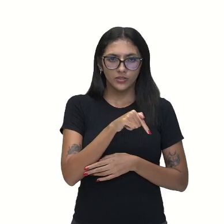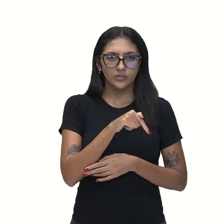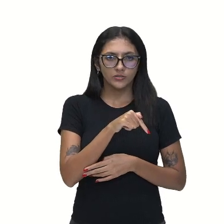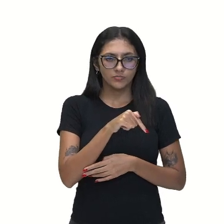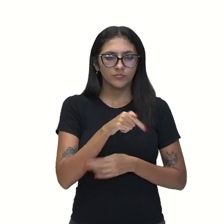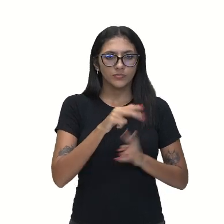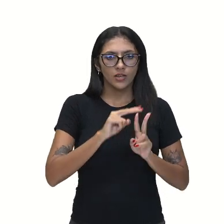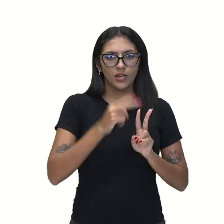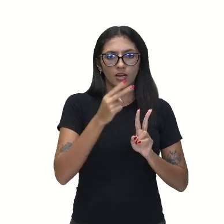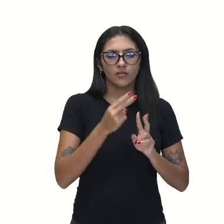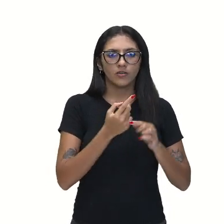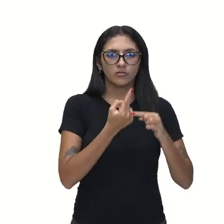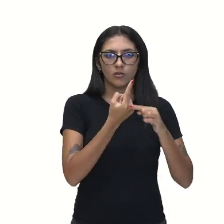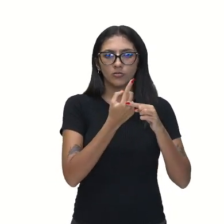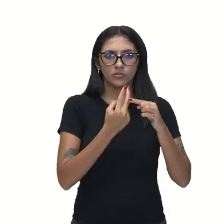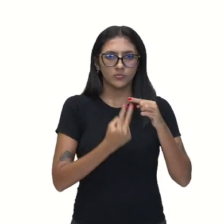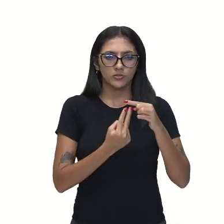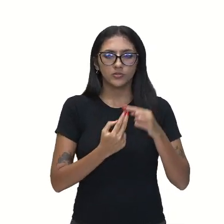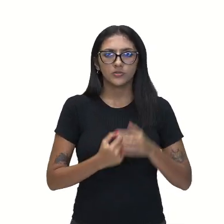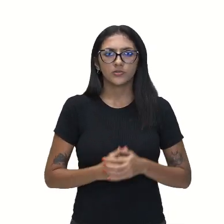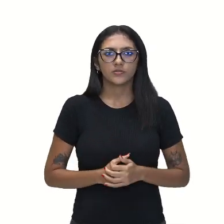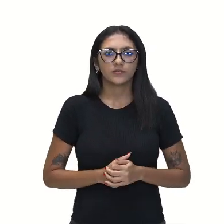elevado a 1 sobre 2.